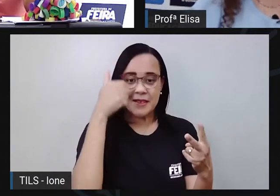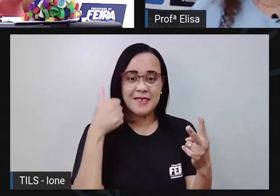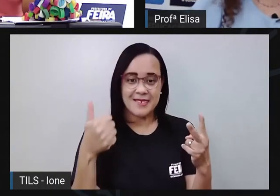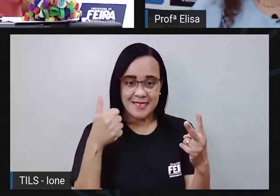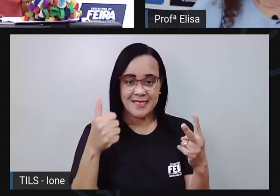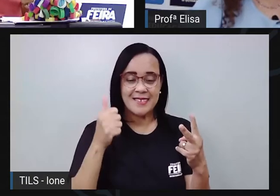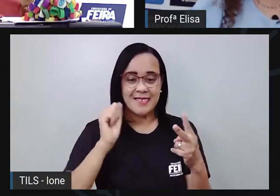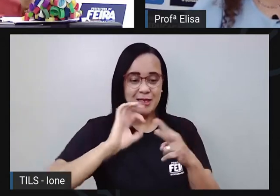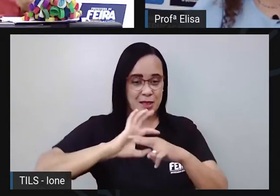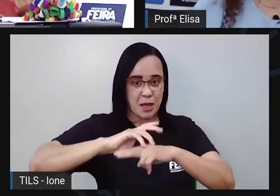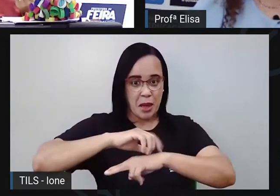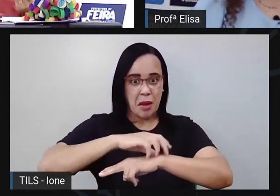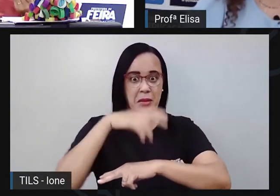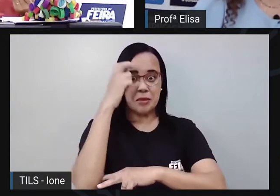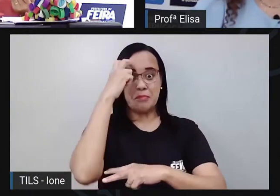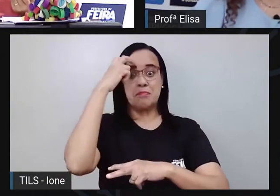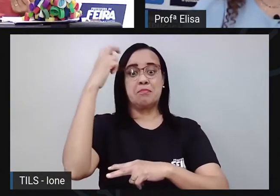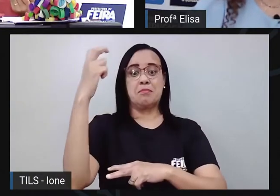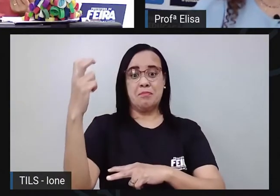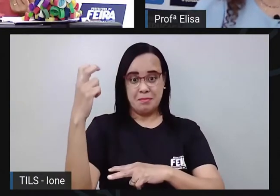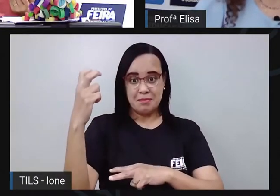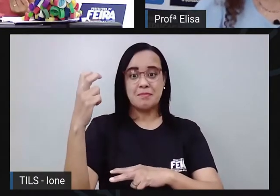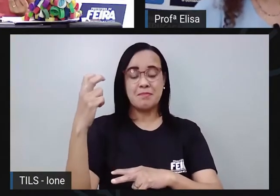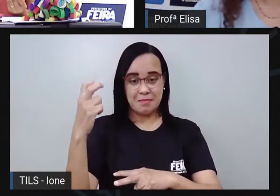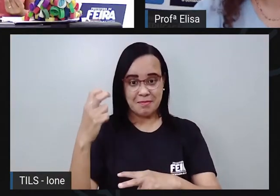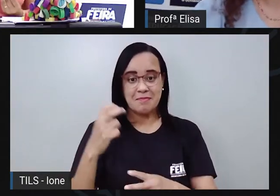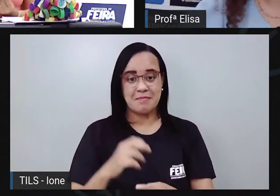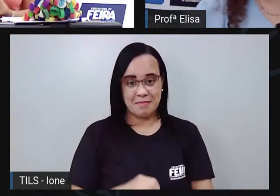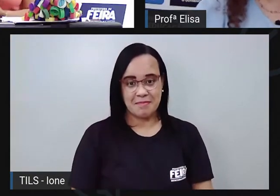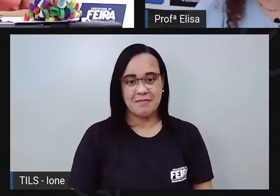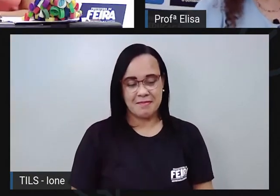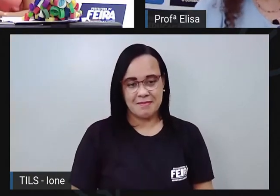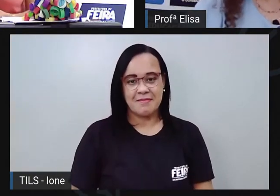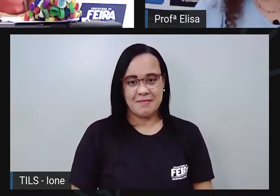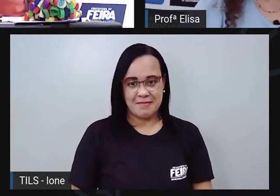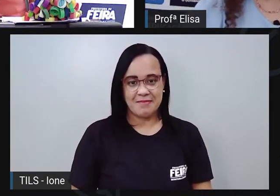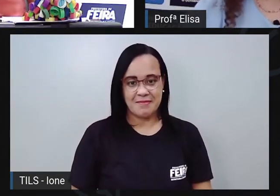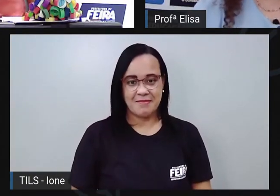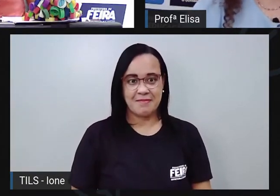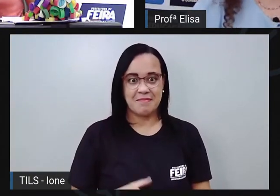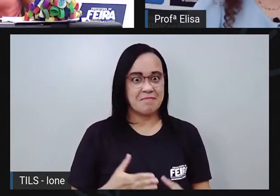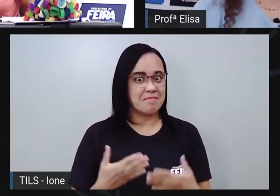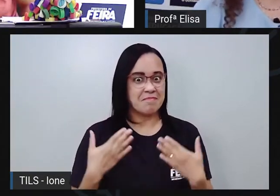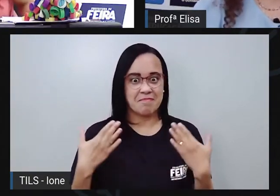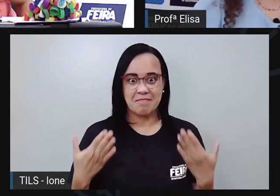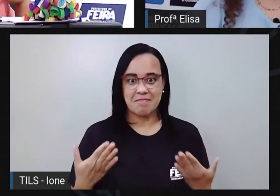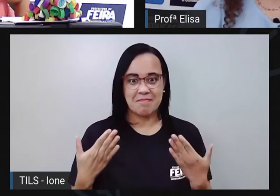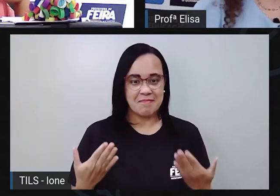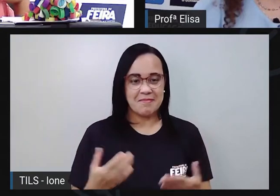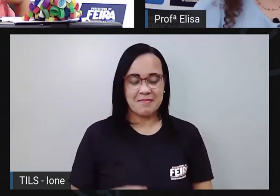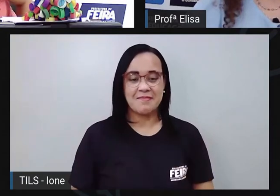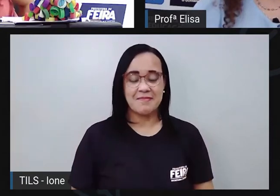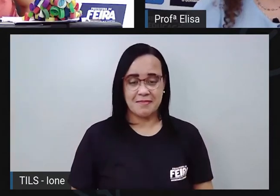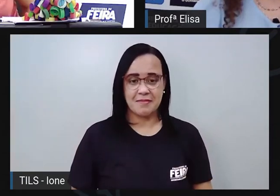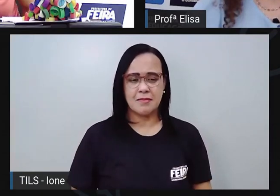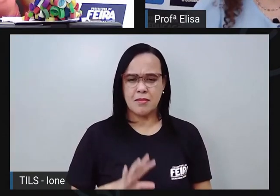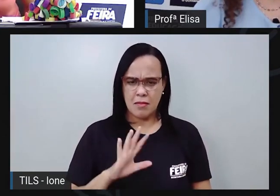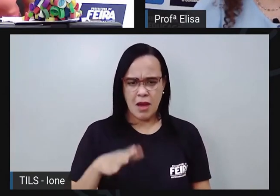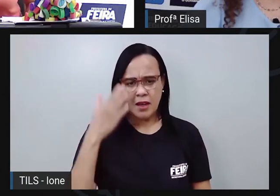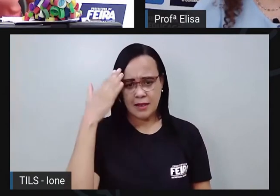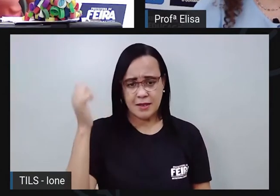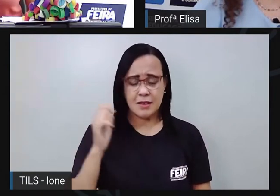mais sabida essa hein essa sapateadora Pois é não Nossa você sabia que a gente pode também